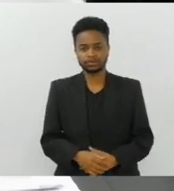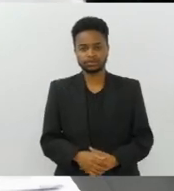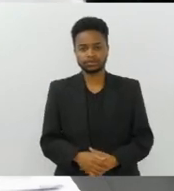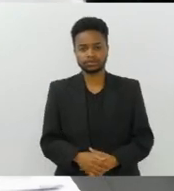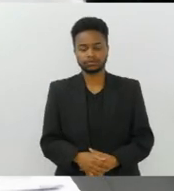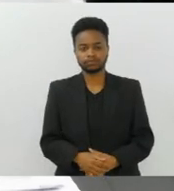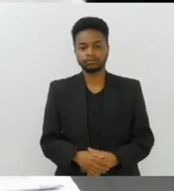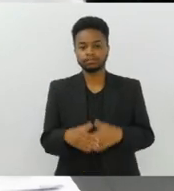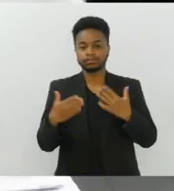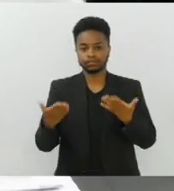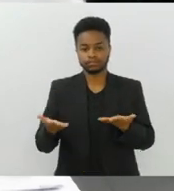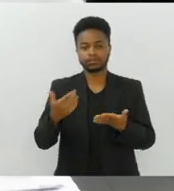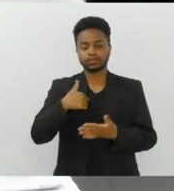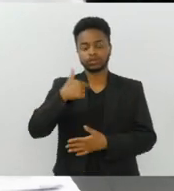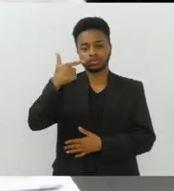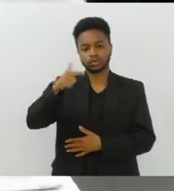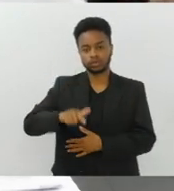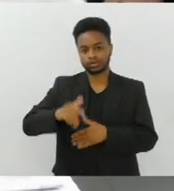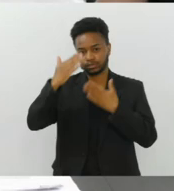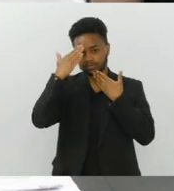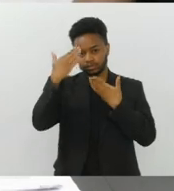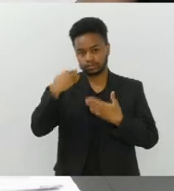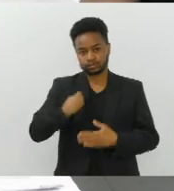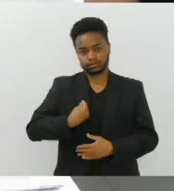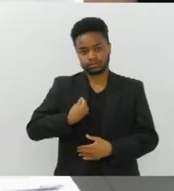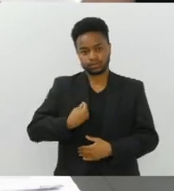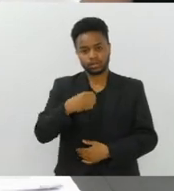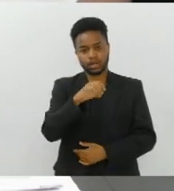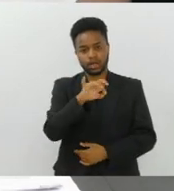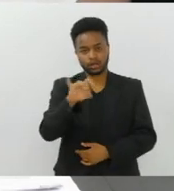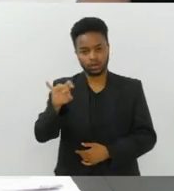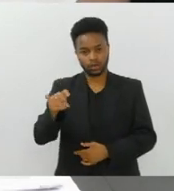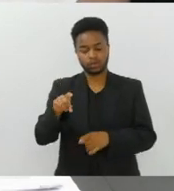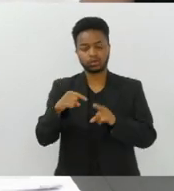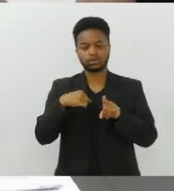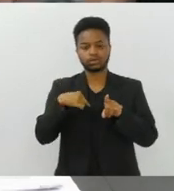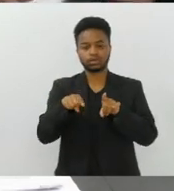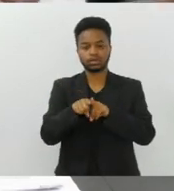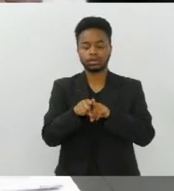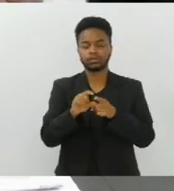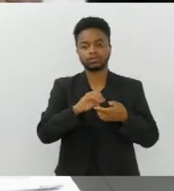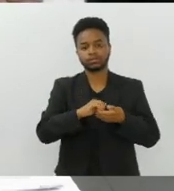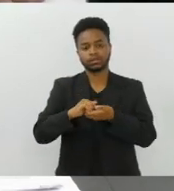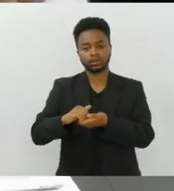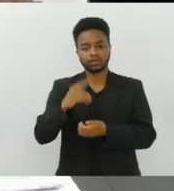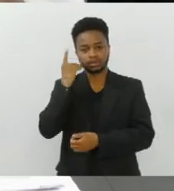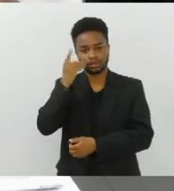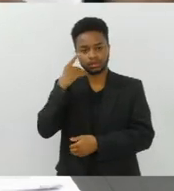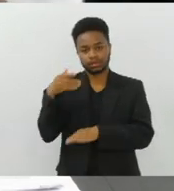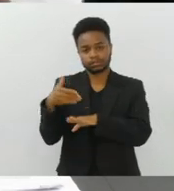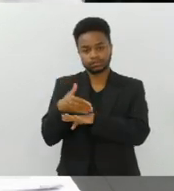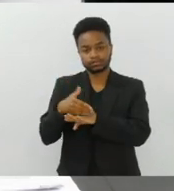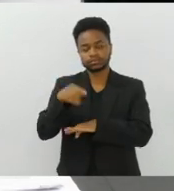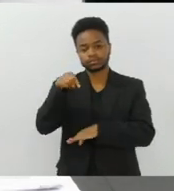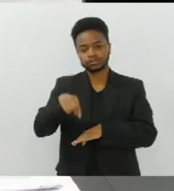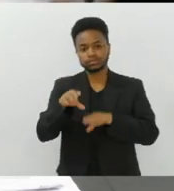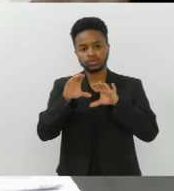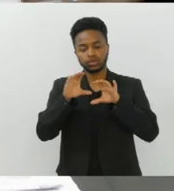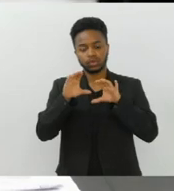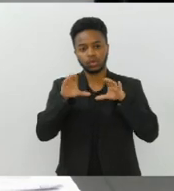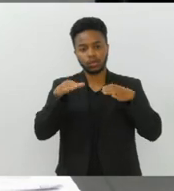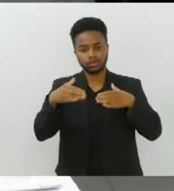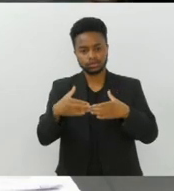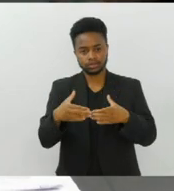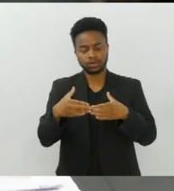Então, mais uma vez, agradecendo a presença de todos, gostaria de saudar aqui os deputados que fazem parte desta Comissão Parlamentar de